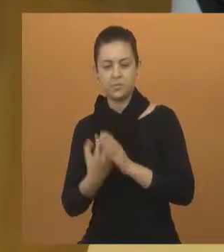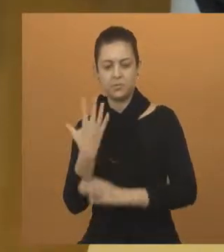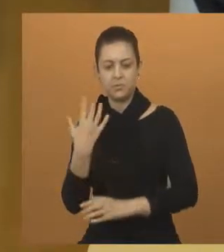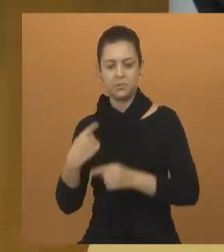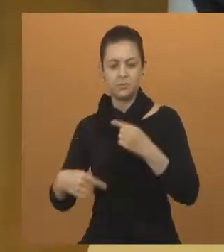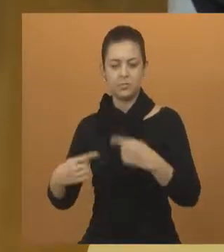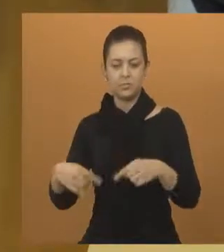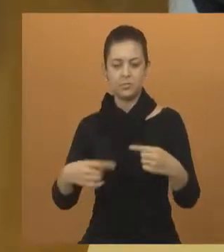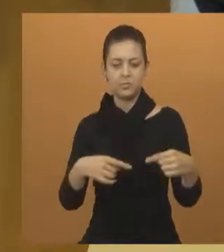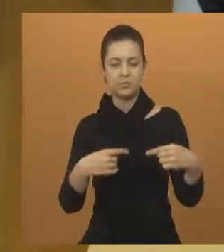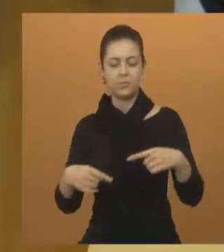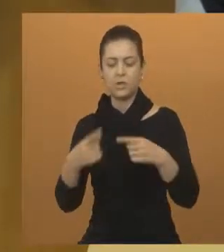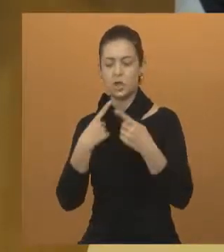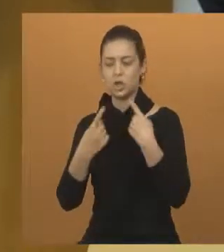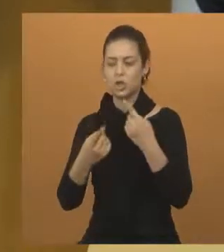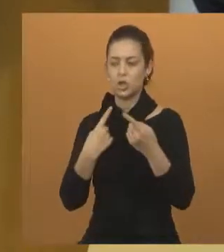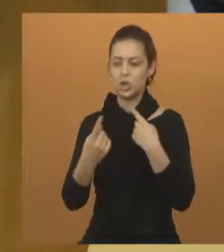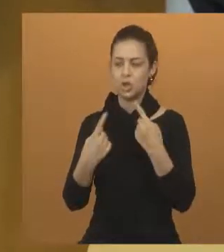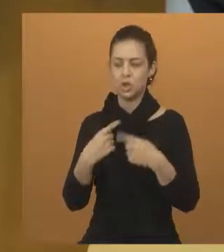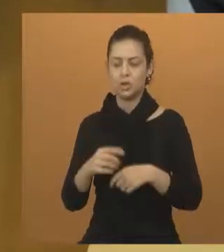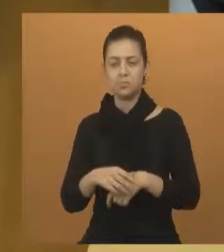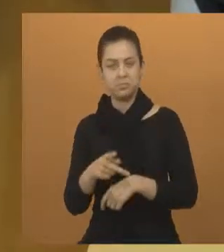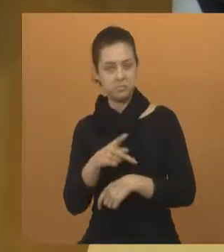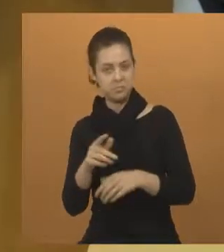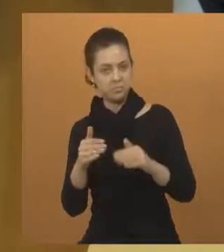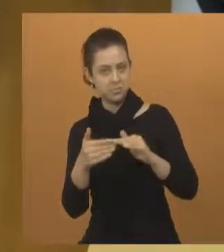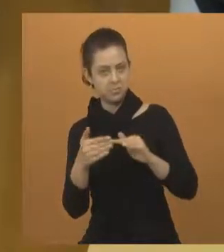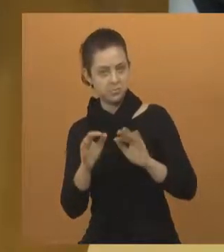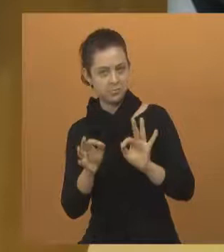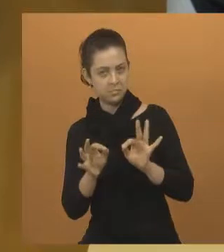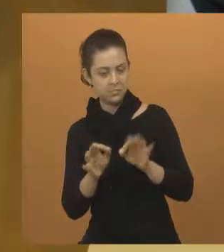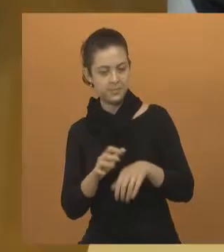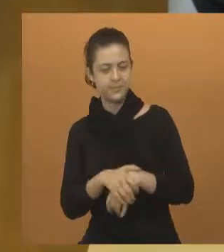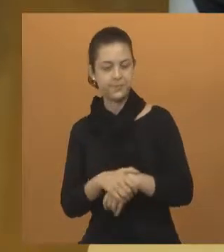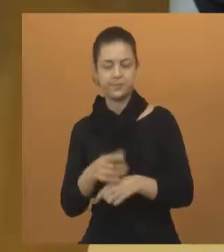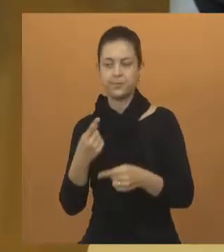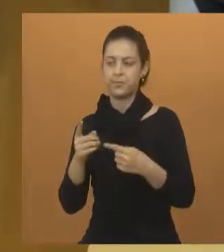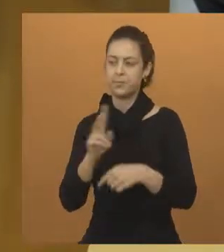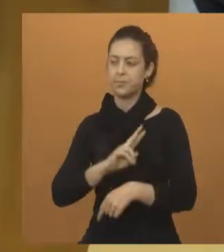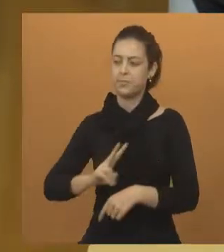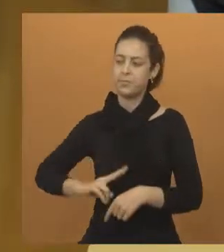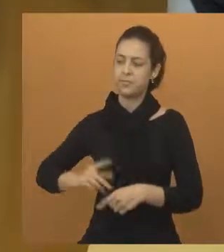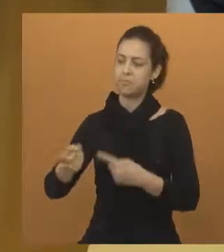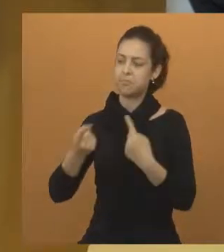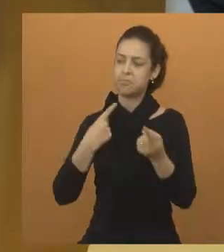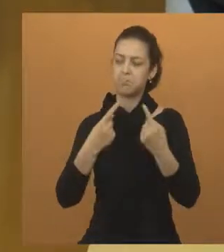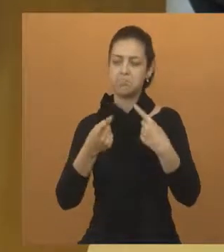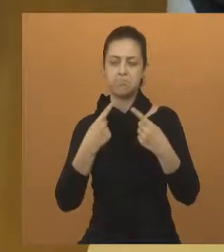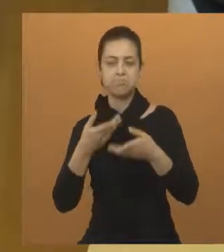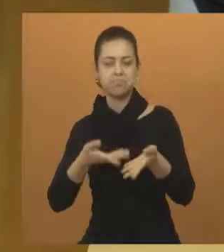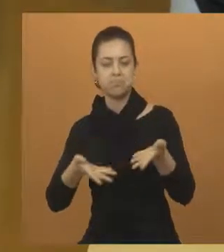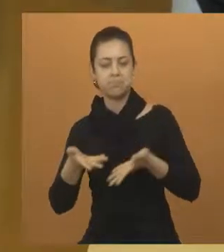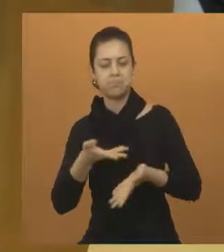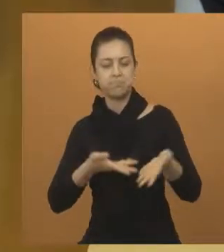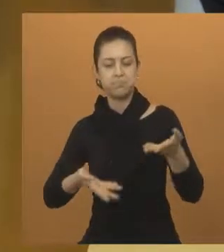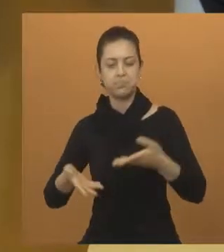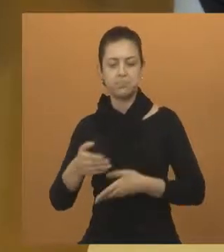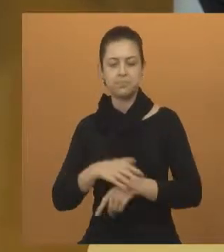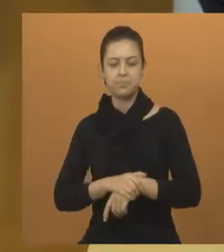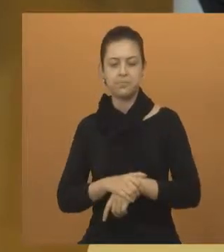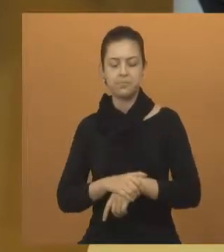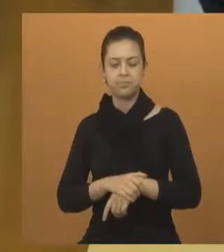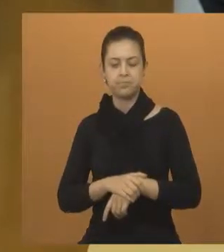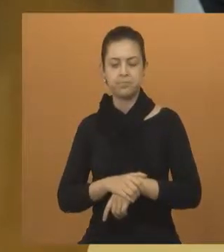discussão, de um diálogo, né, presidente? De um diálogo com os vereadores dessa casa. E